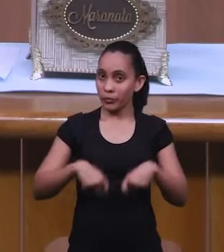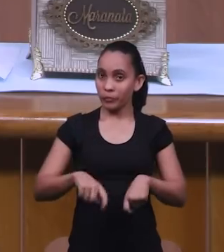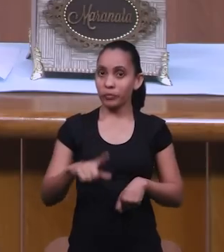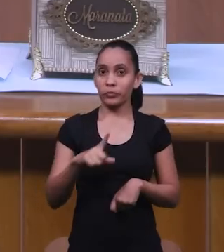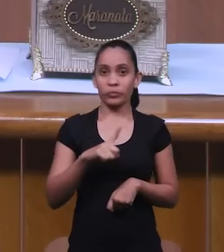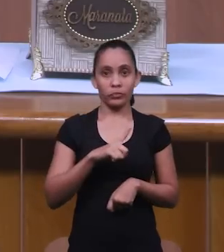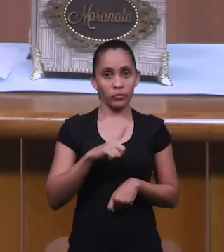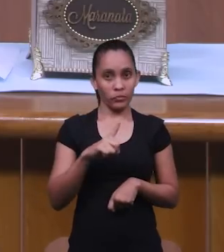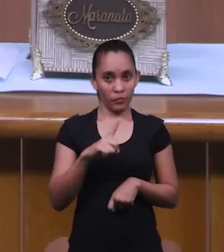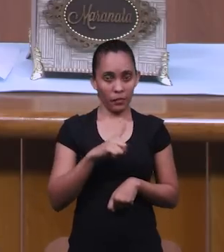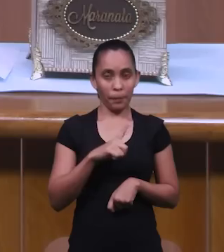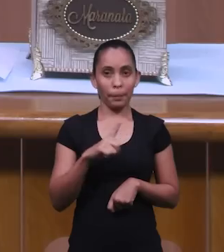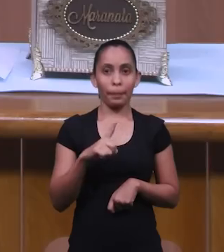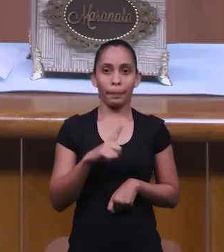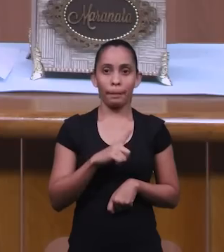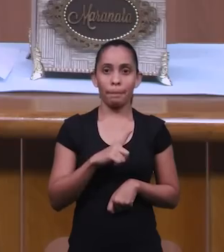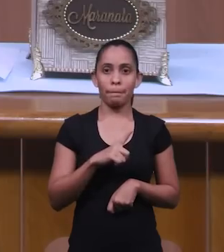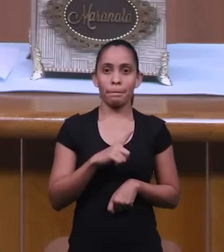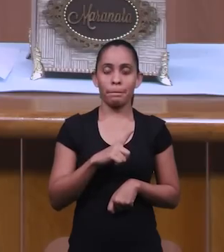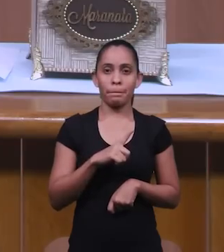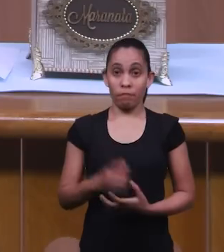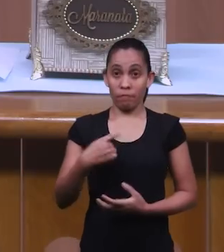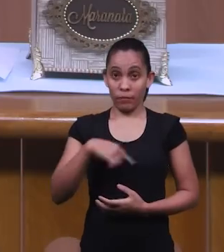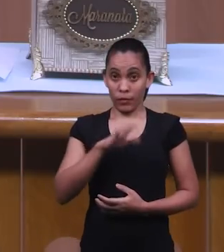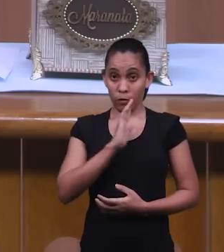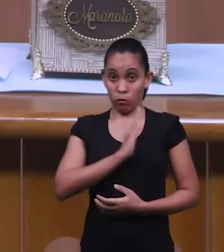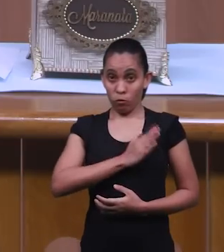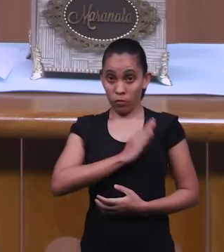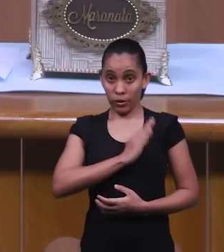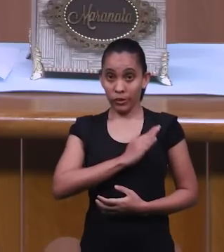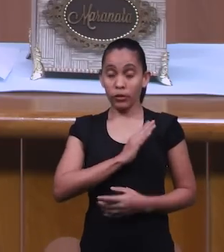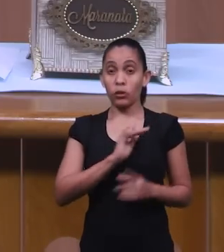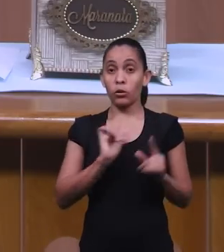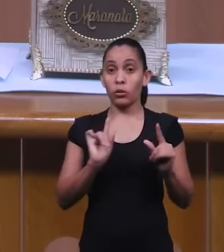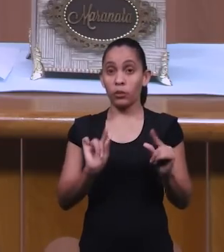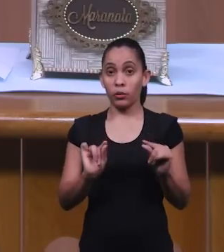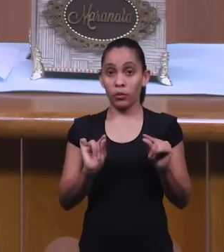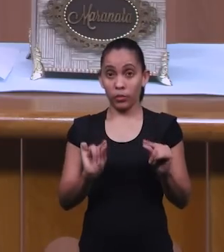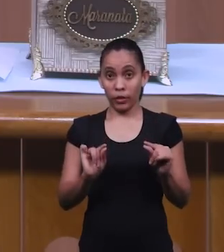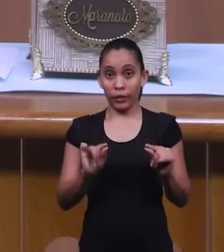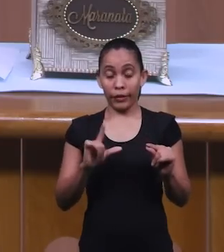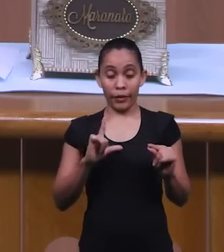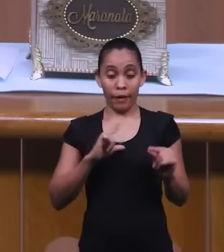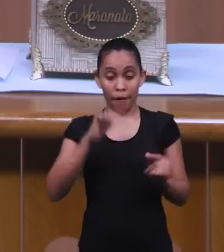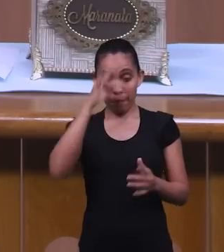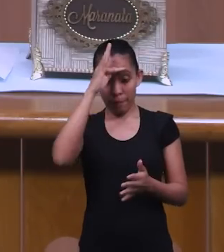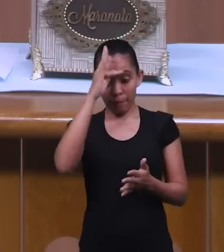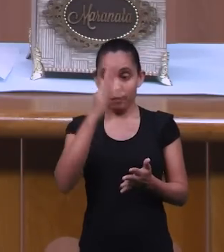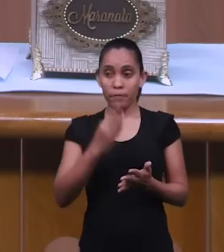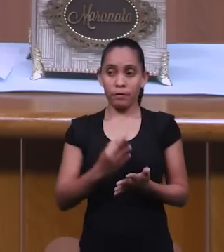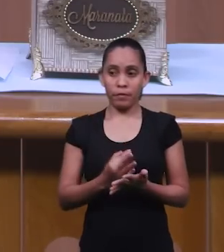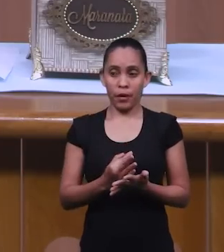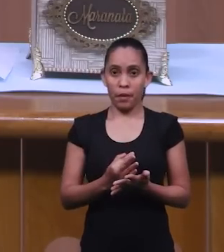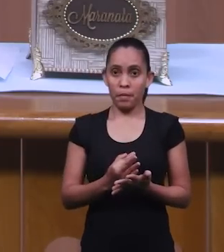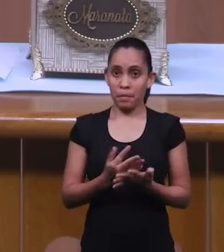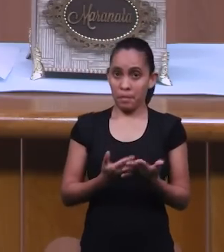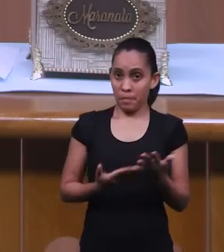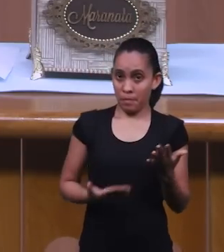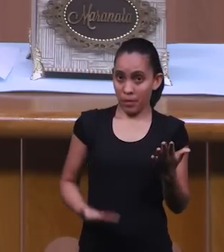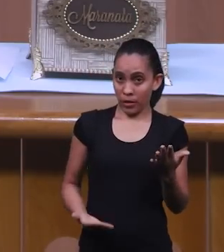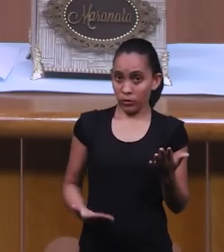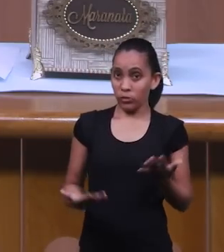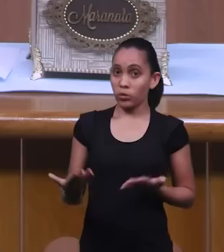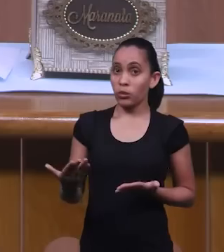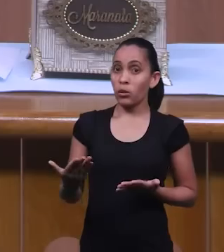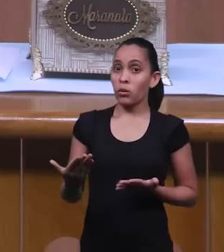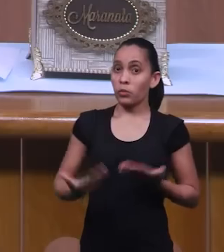contra o endurecimento. O endurecimento do coração leva à perda da fé. O servo